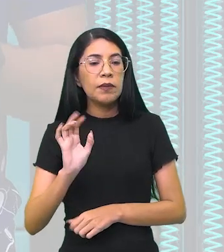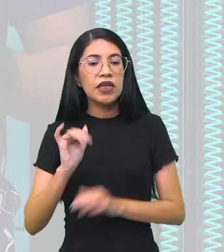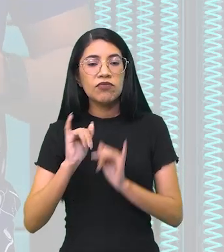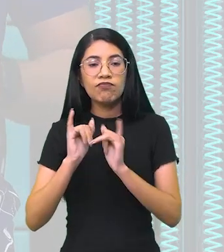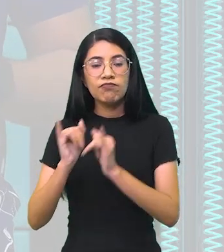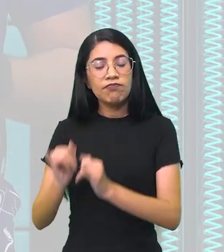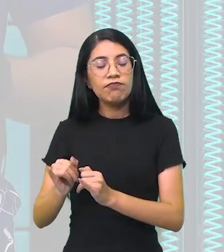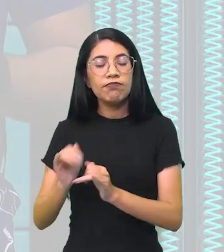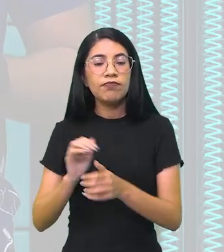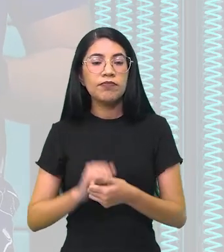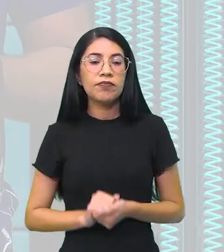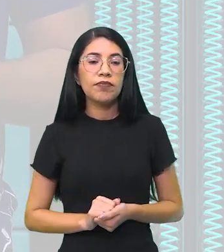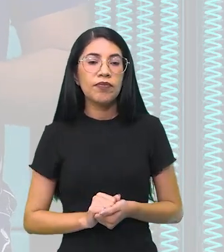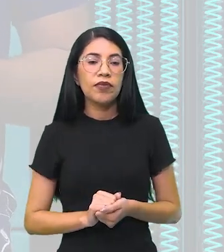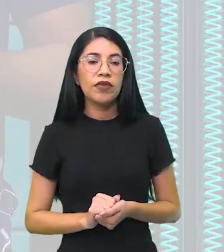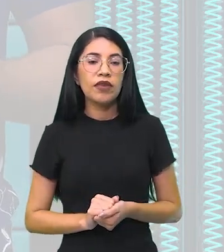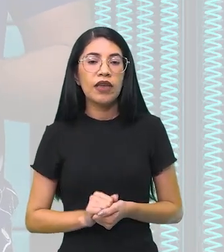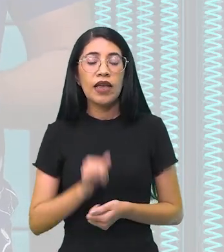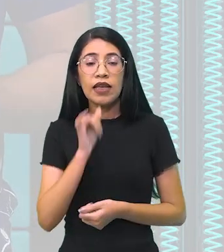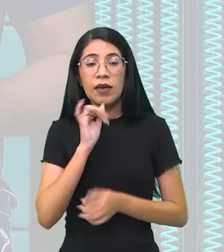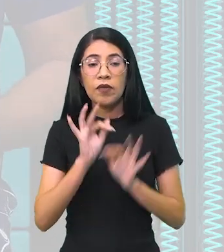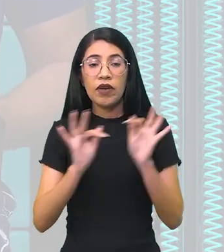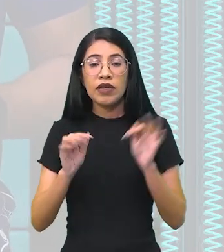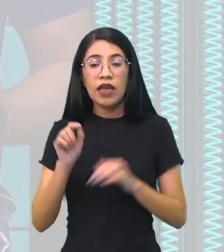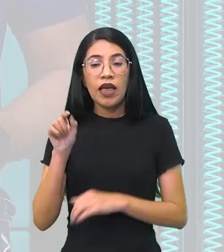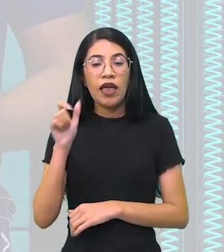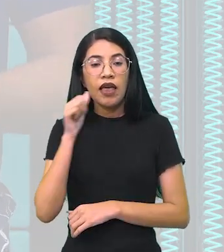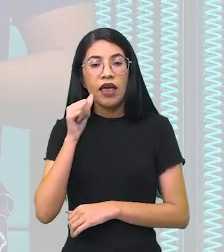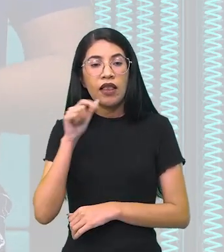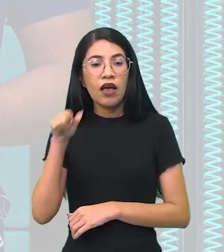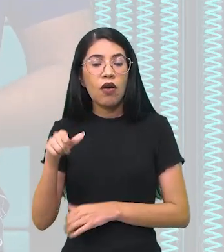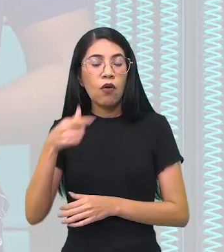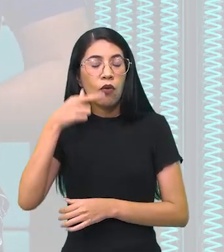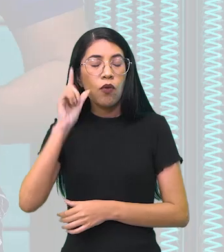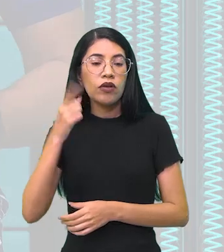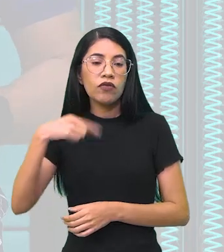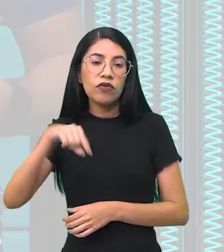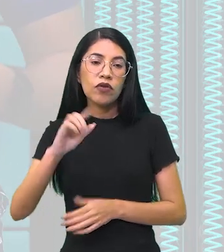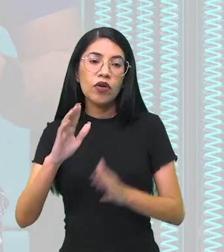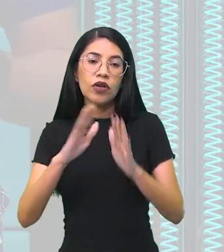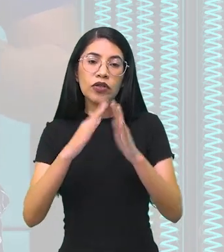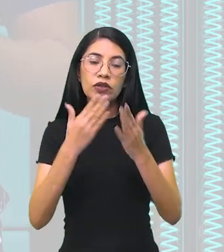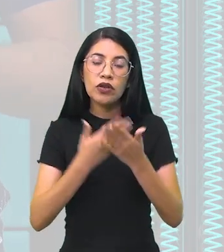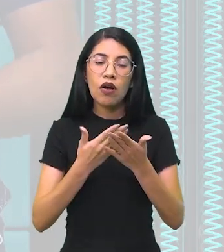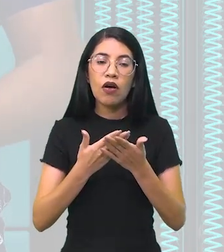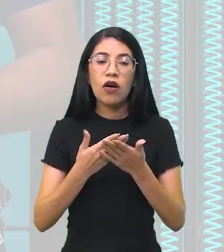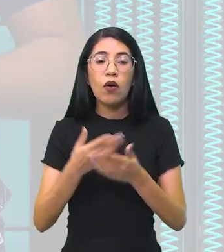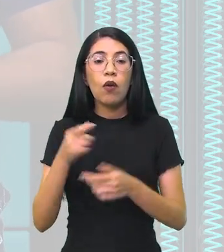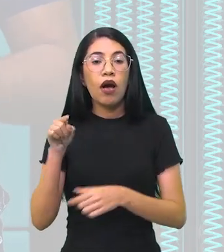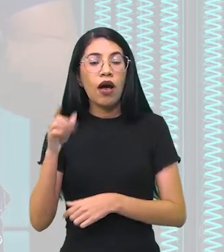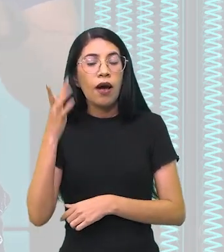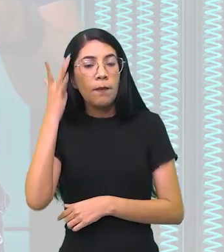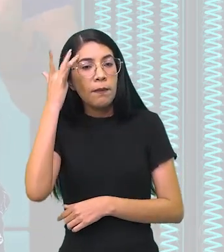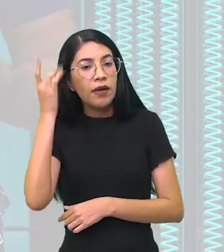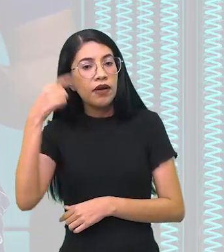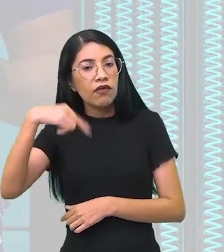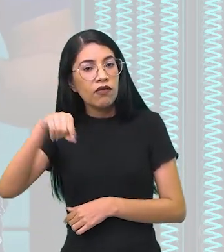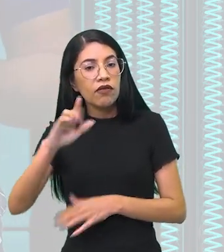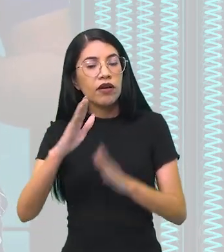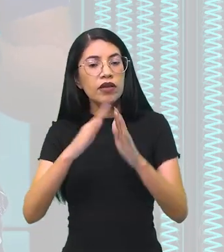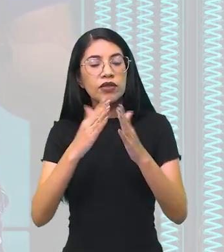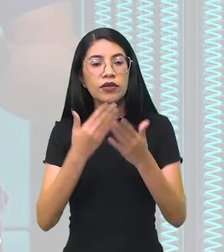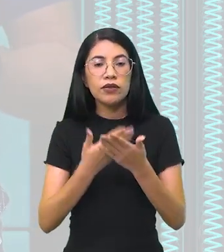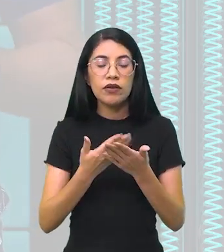né? Ela ontem foi à escola, ela hoje foi à escola, ela amanhã irá à escola. Vejam que todas